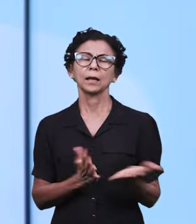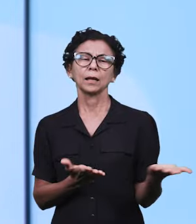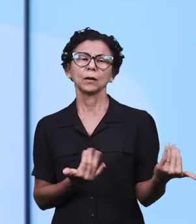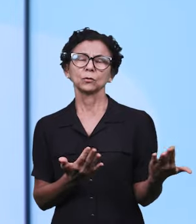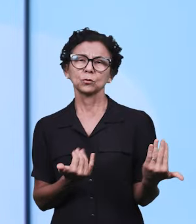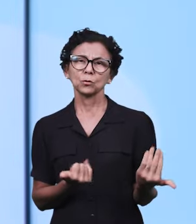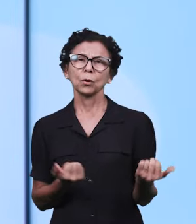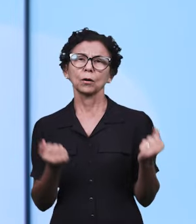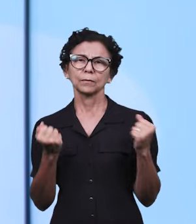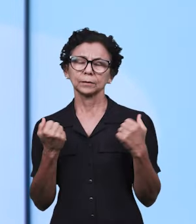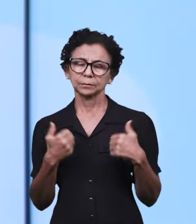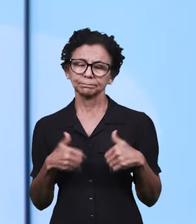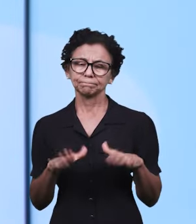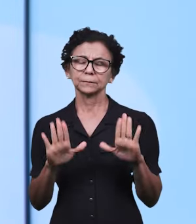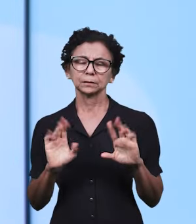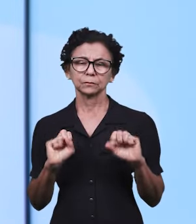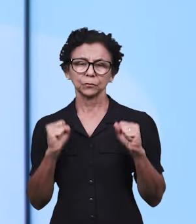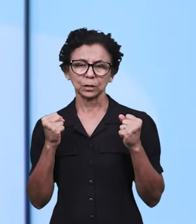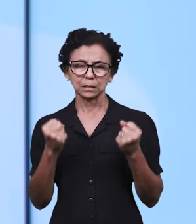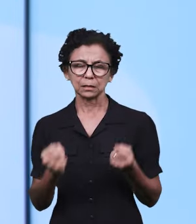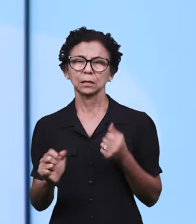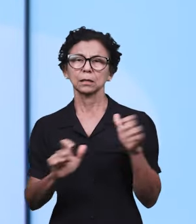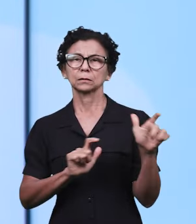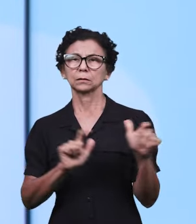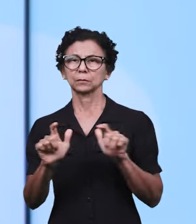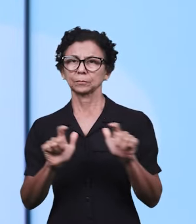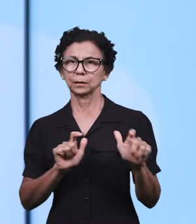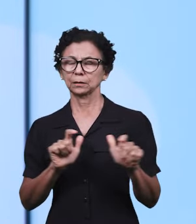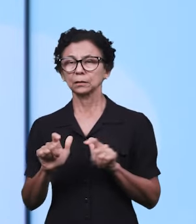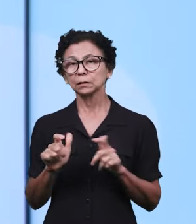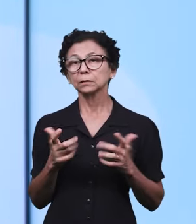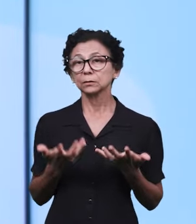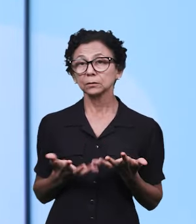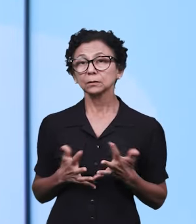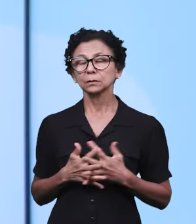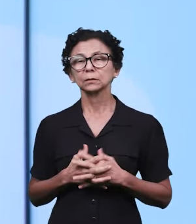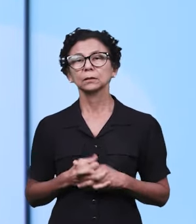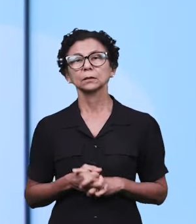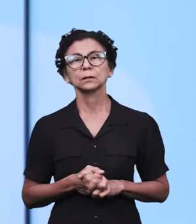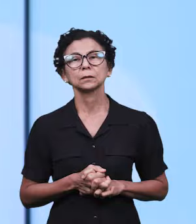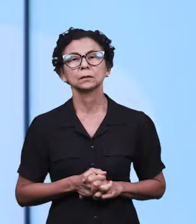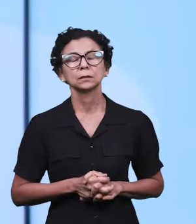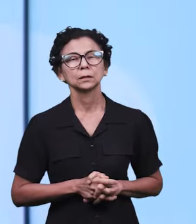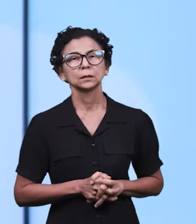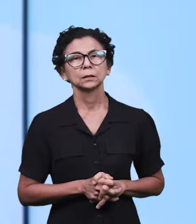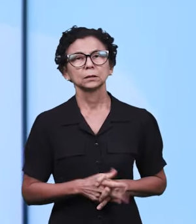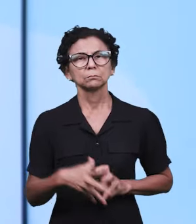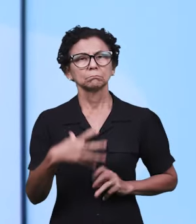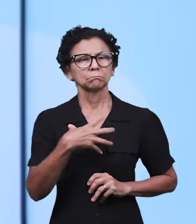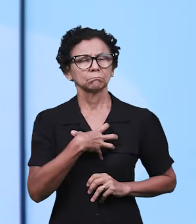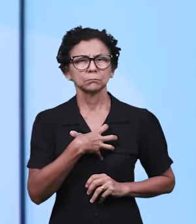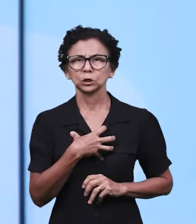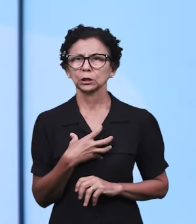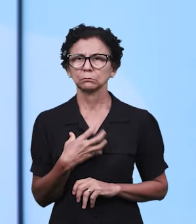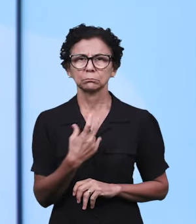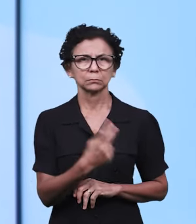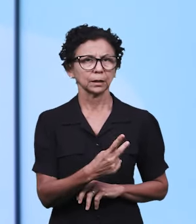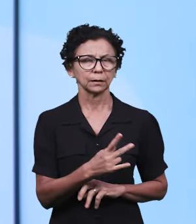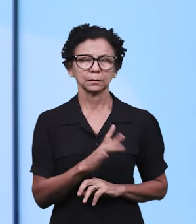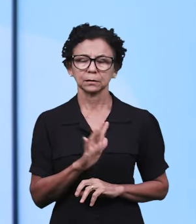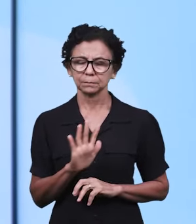né, que é relacionado com a idade deles, com a forma de pensar deles. E é isso que eu acho que pode ser uma